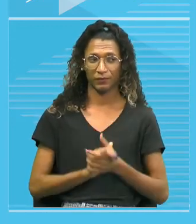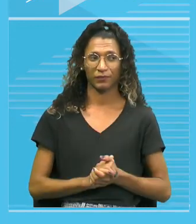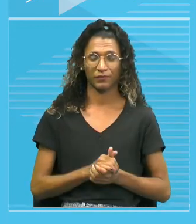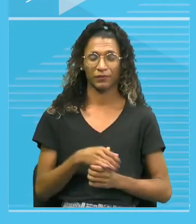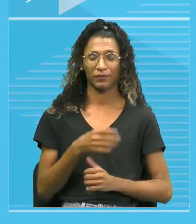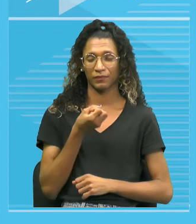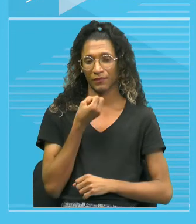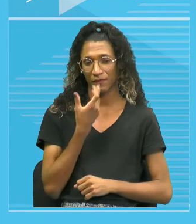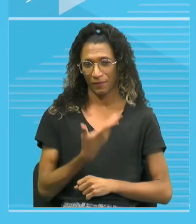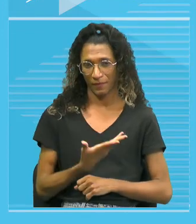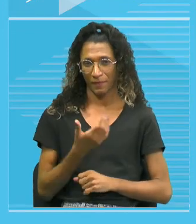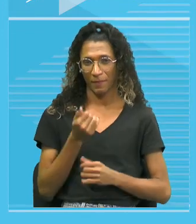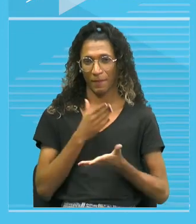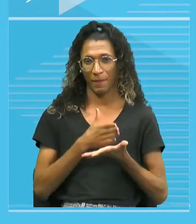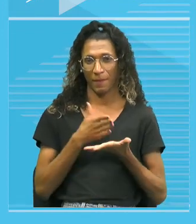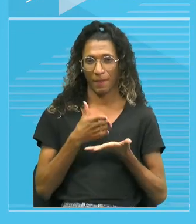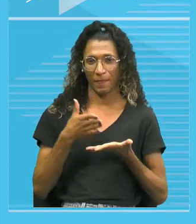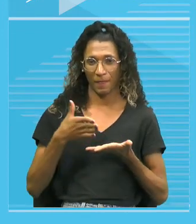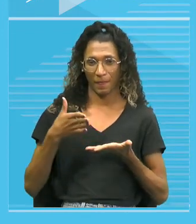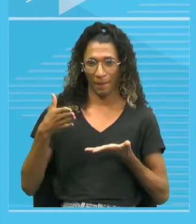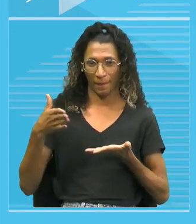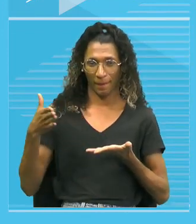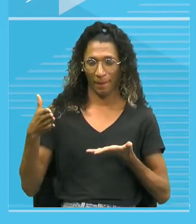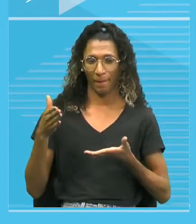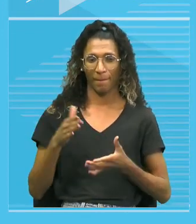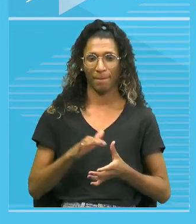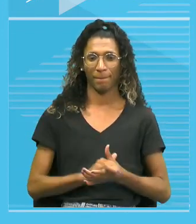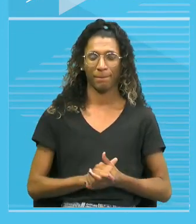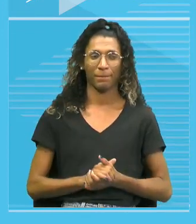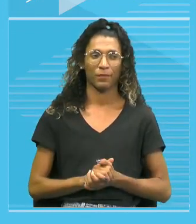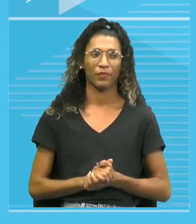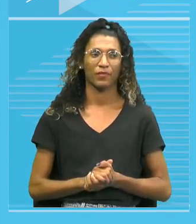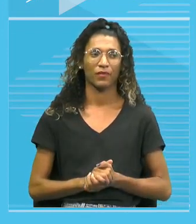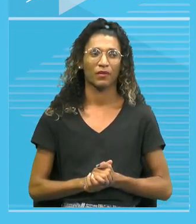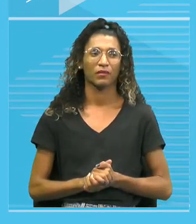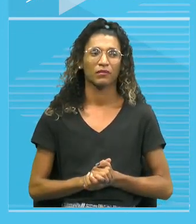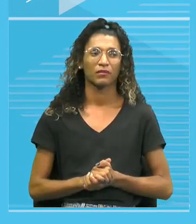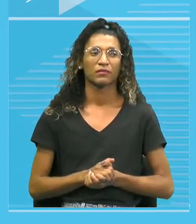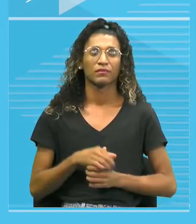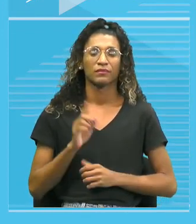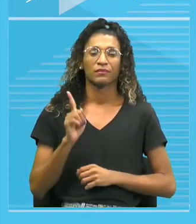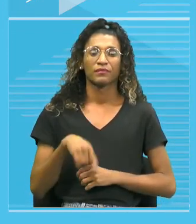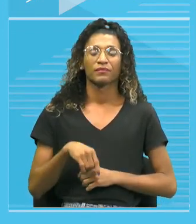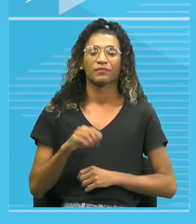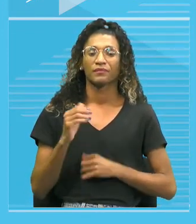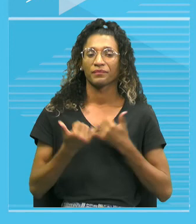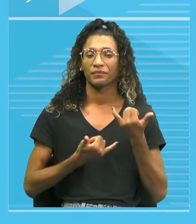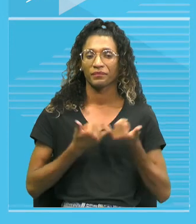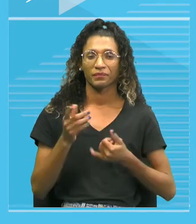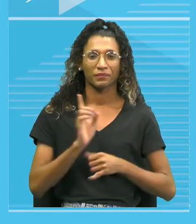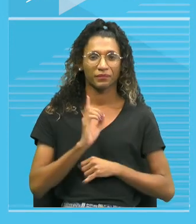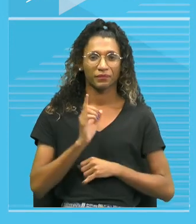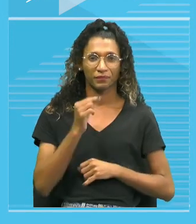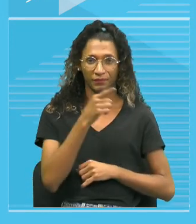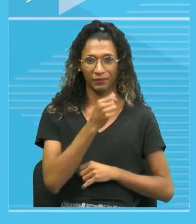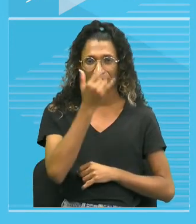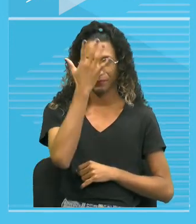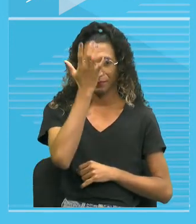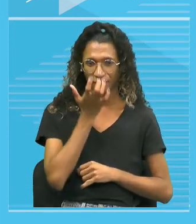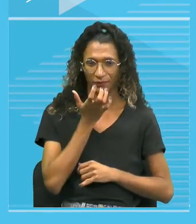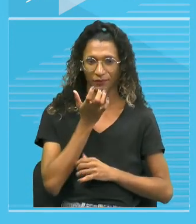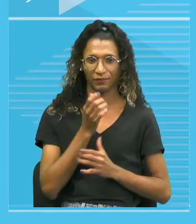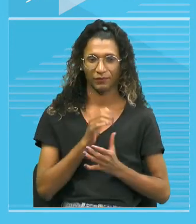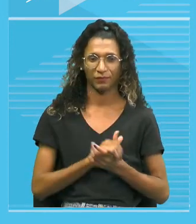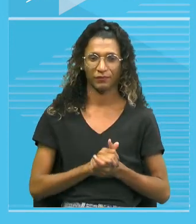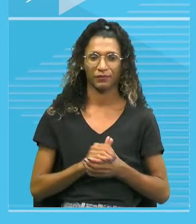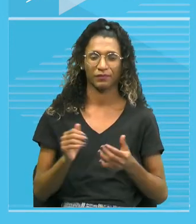Crescentes. Meu amigo, não é brincadeira, não. Isso aqui é sério. Os